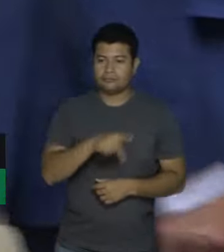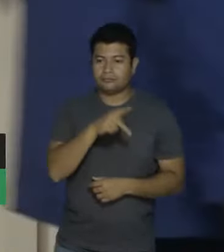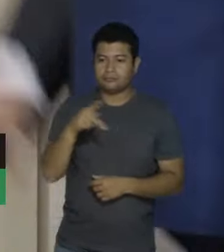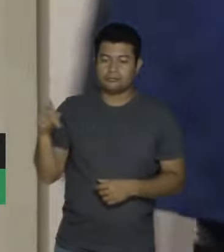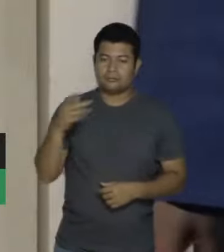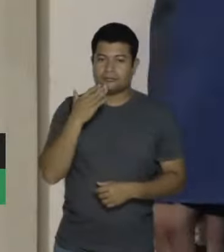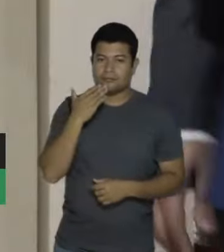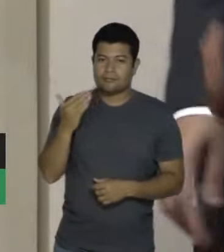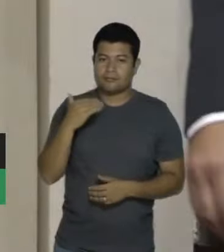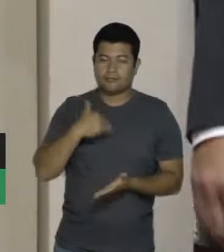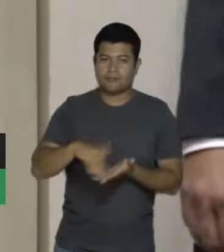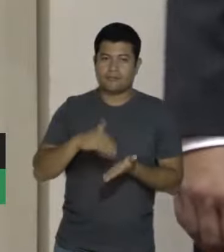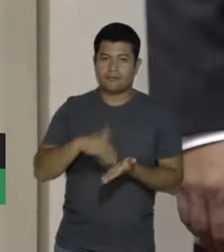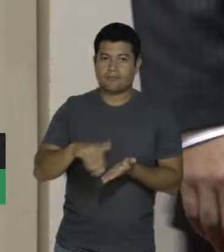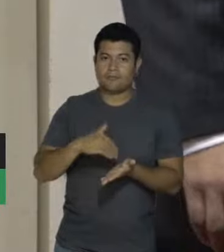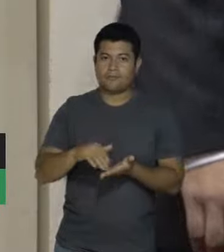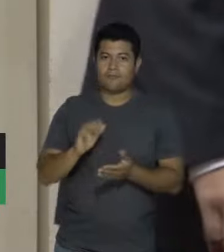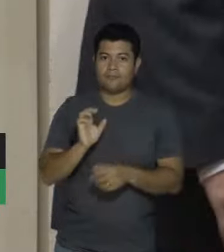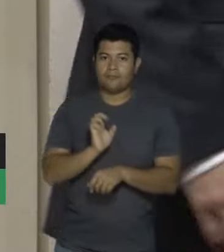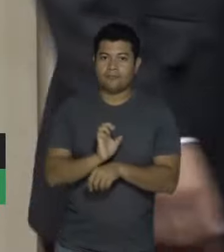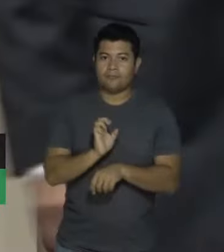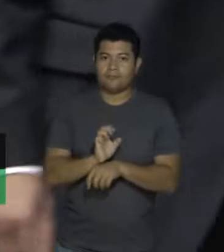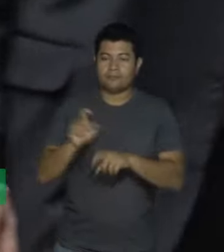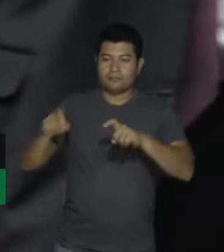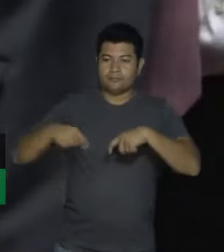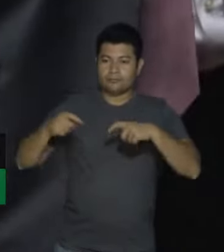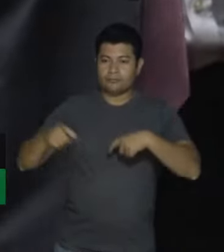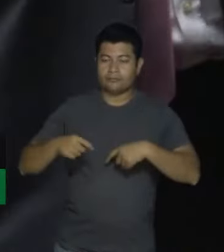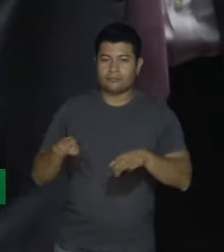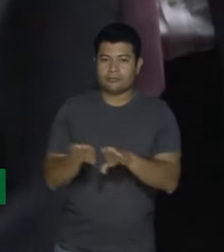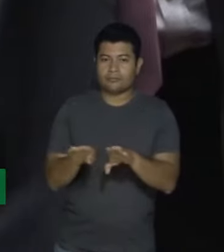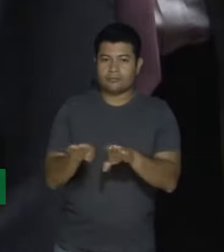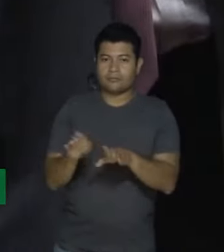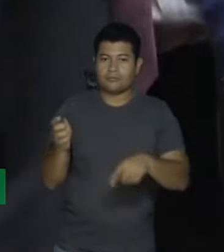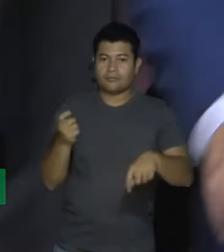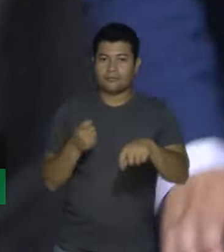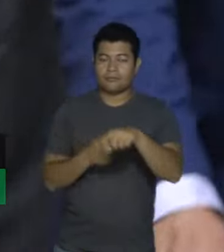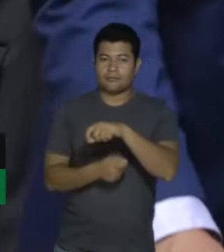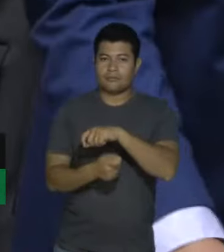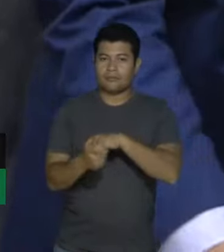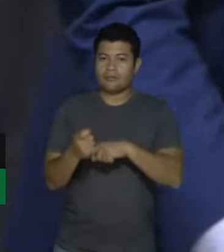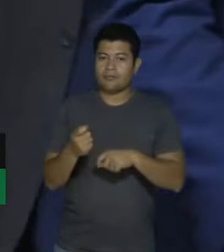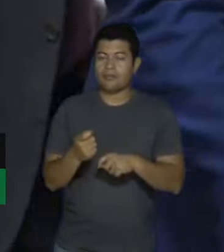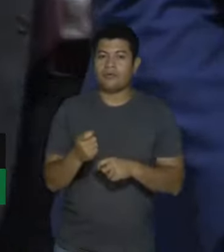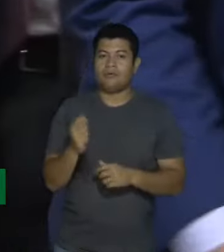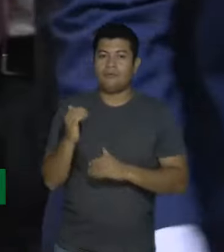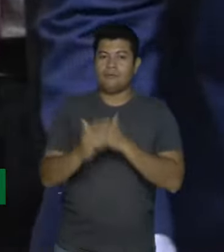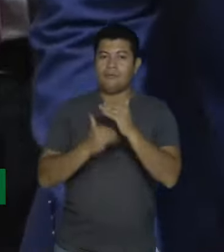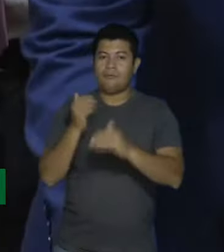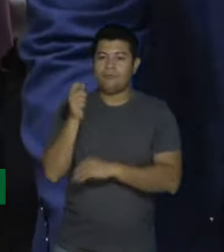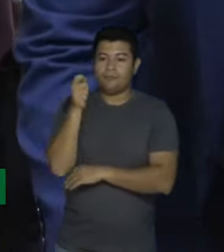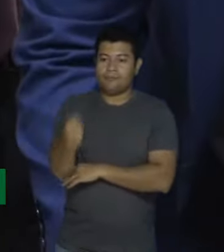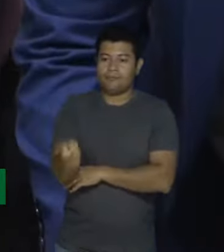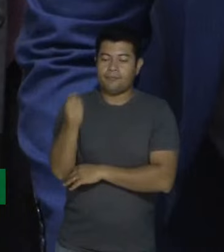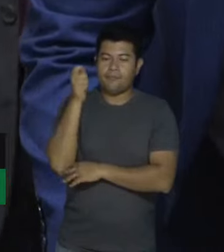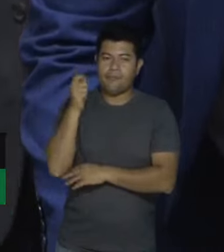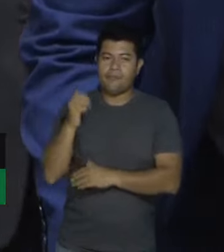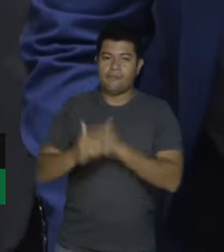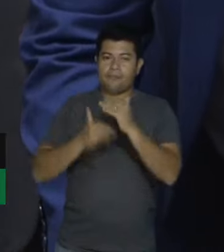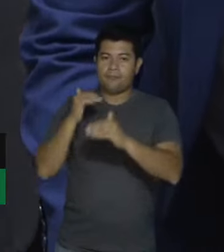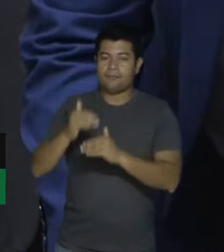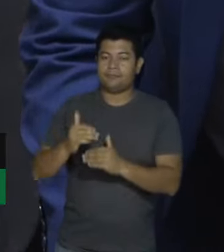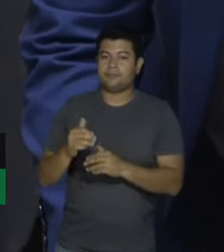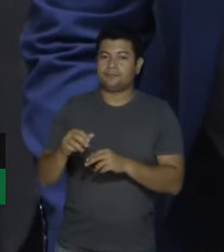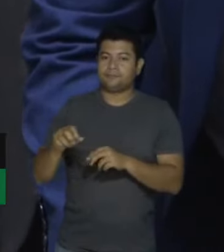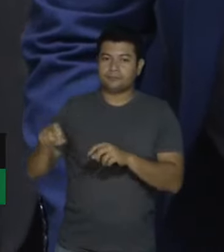solicitando ao secretários de estado da fazenda e da agricultura e da Pesca e do desenvolvimento Rural informações acerca dos valores